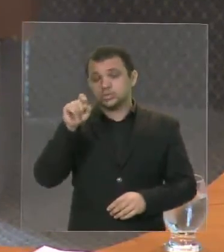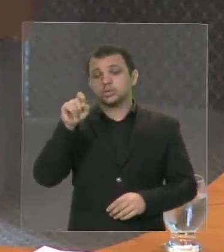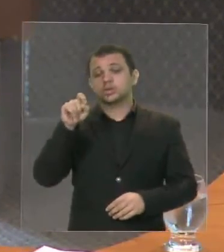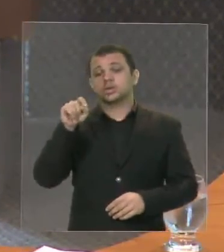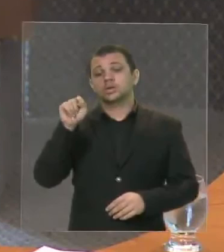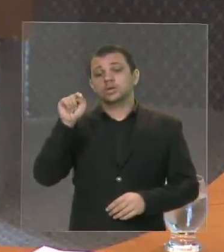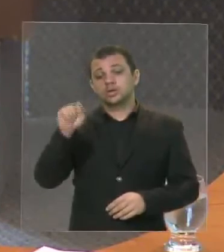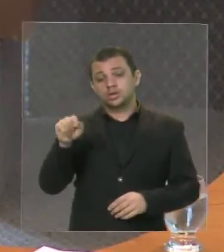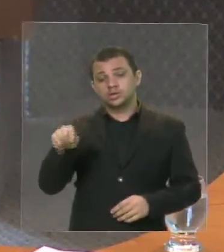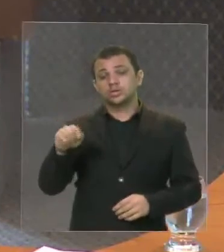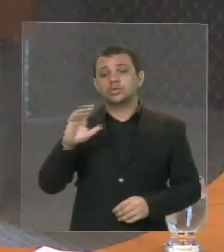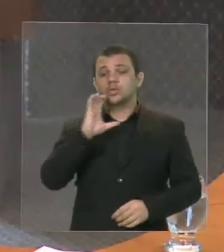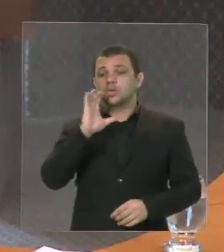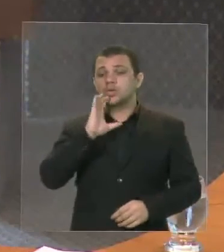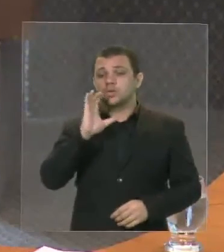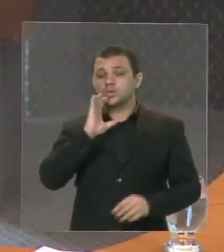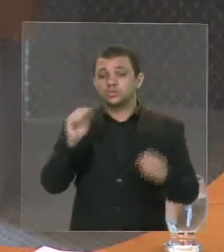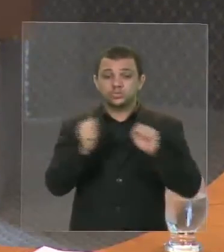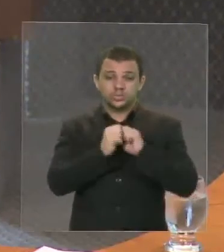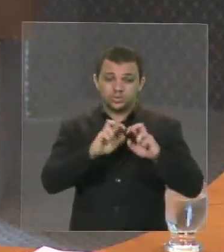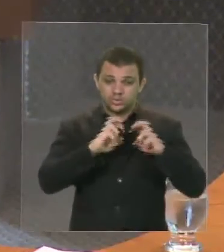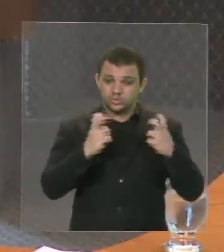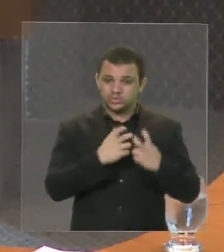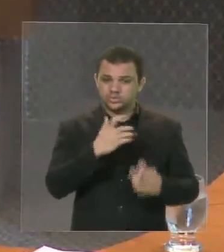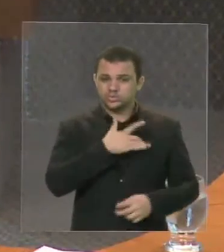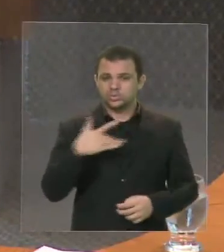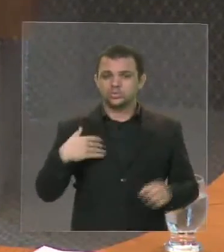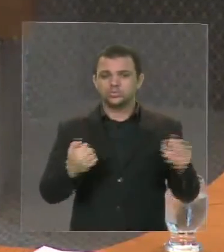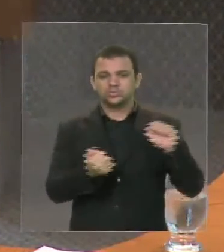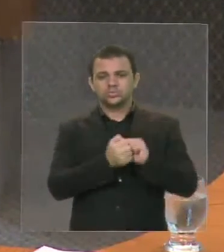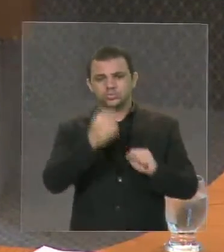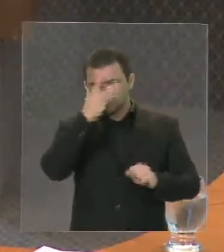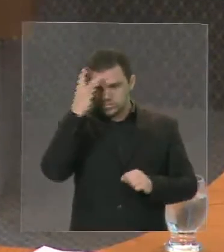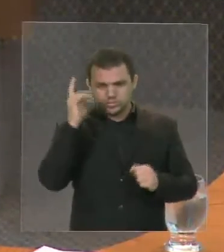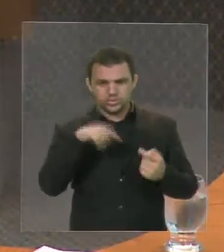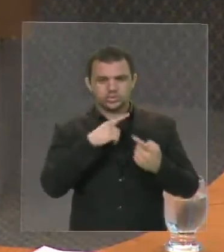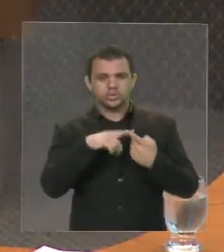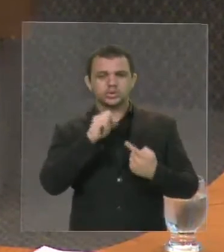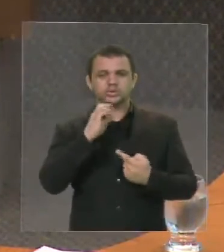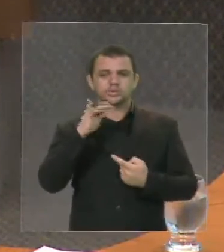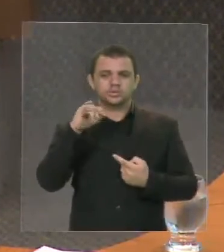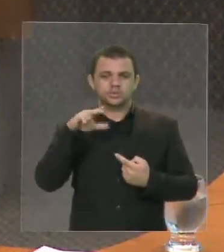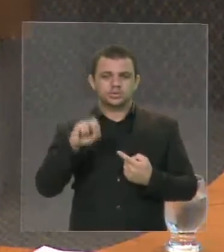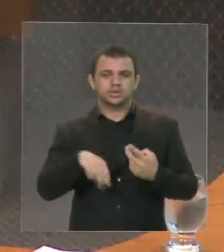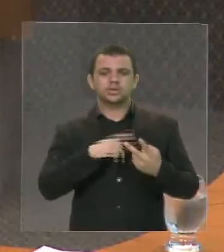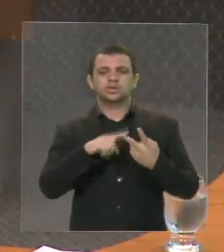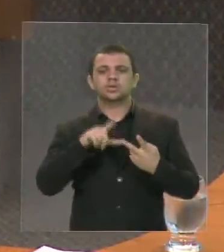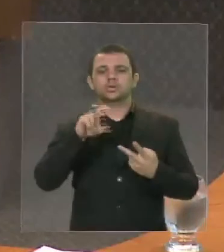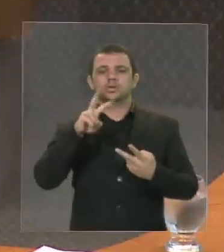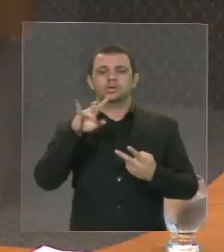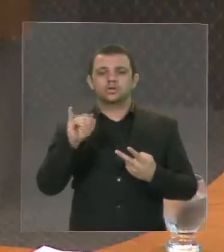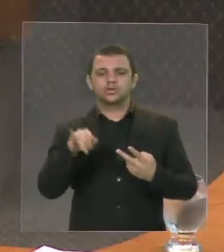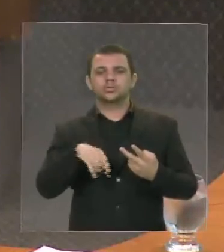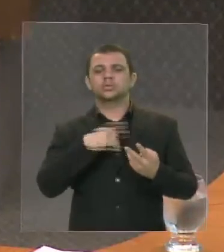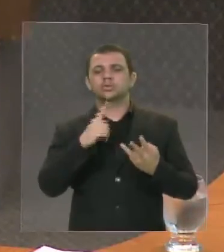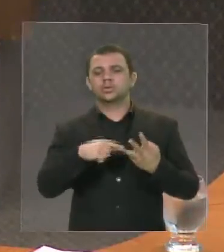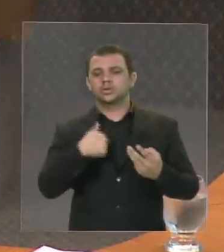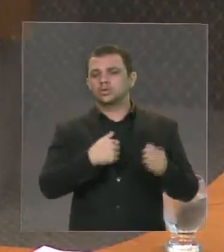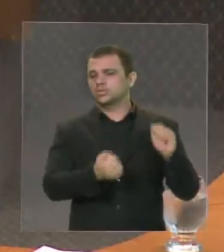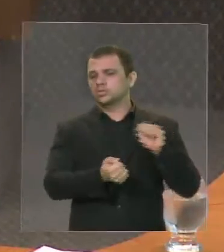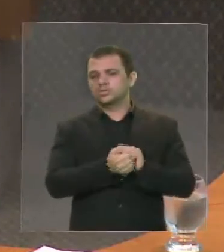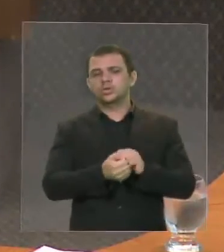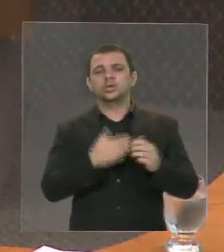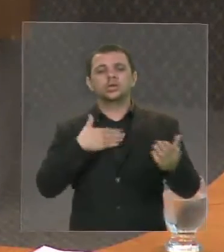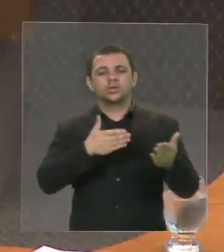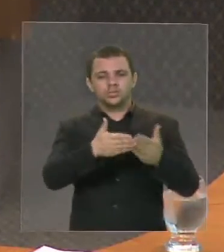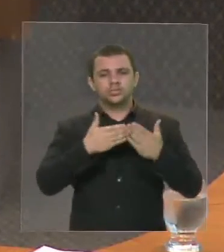Casa, com a participação dos membros deputados Estênio Rezende e Levi Pontes, e como sempre, mais uma vez, o requerimento